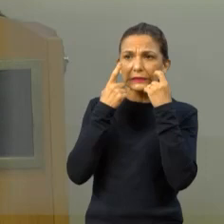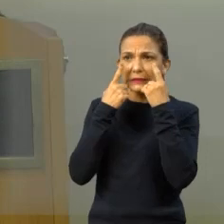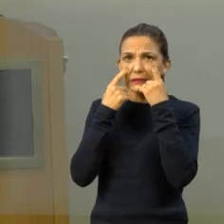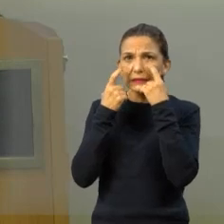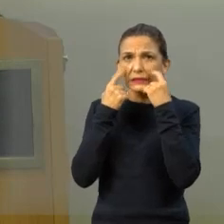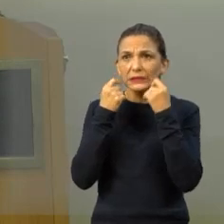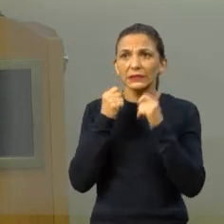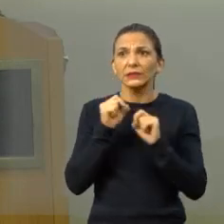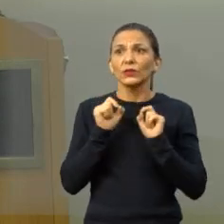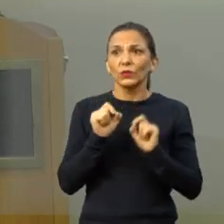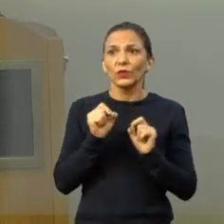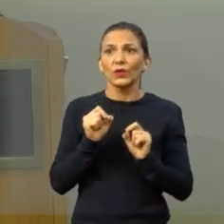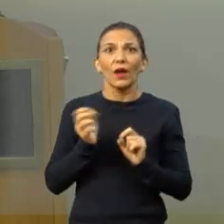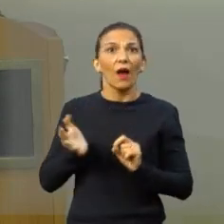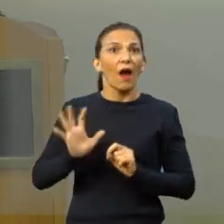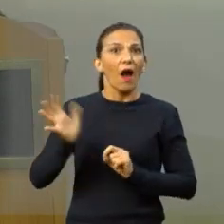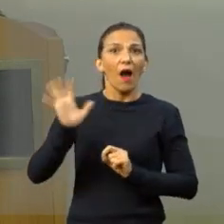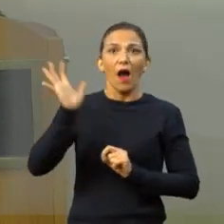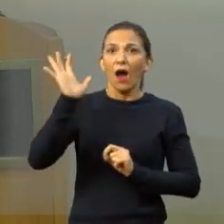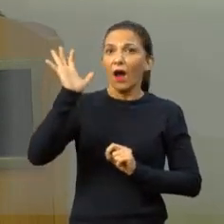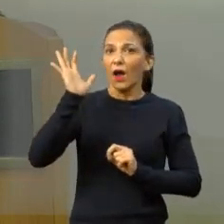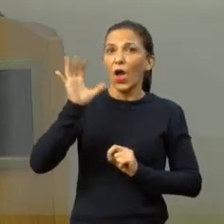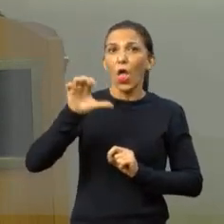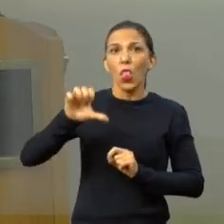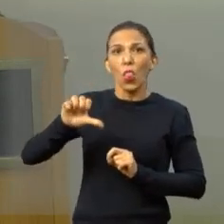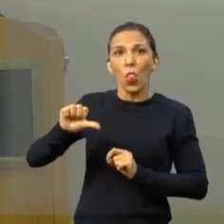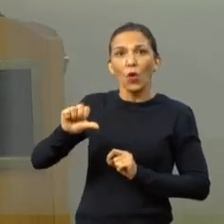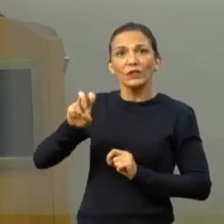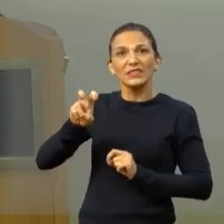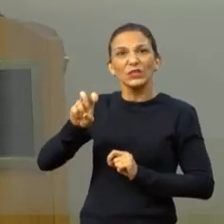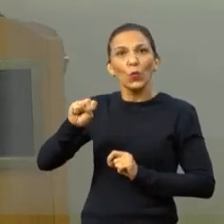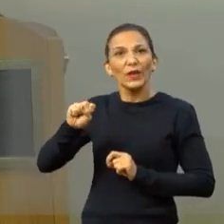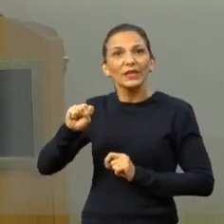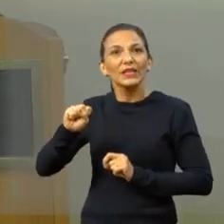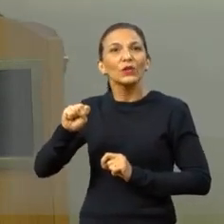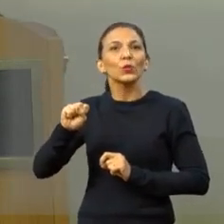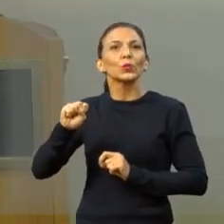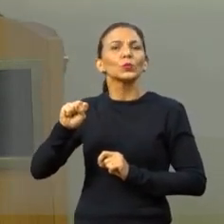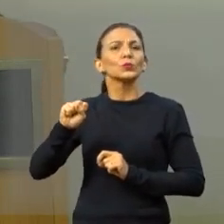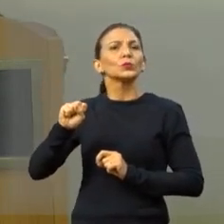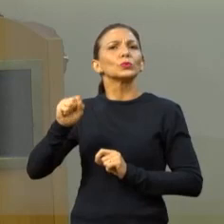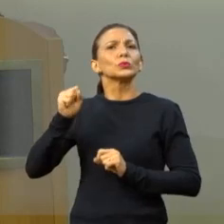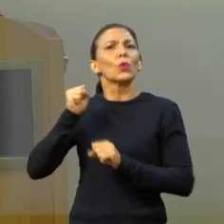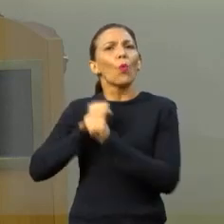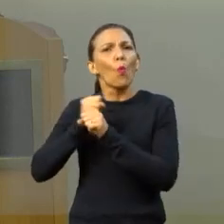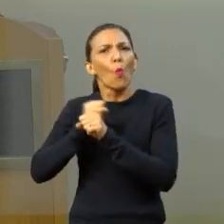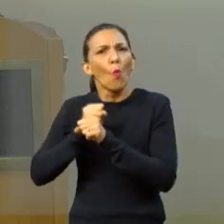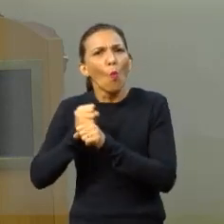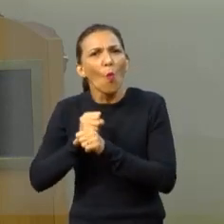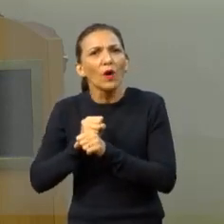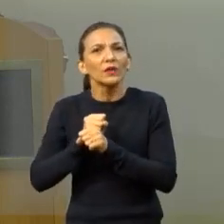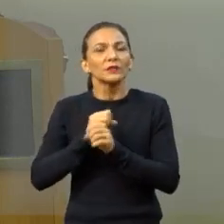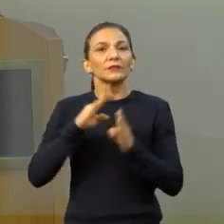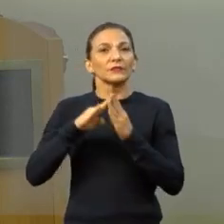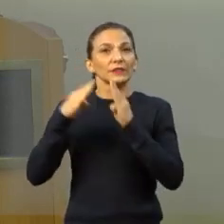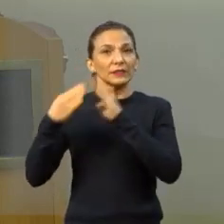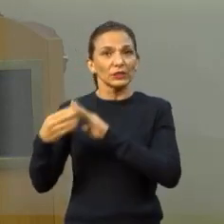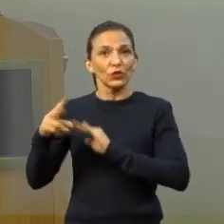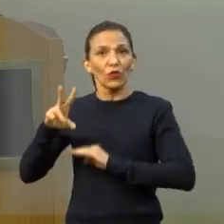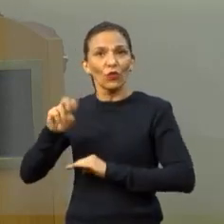tu mudou o grupo dela é mais caro que o senhor viu 958 reais por ano vai ser o dela aí o vizinho da minha